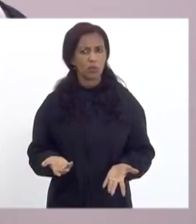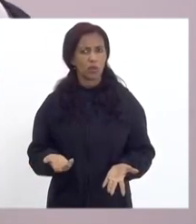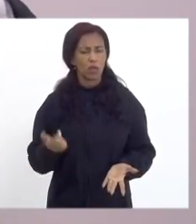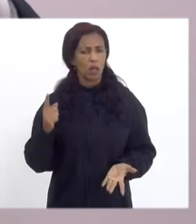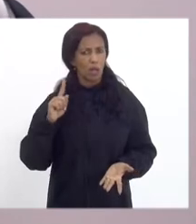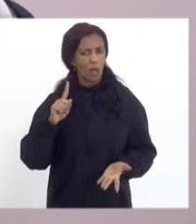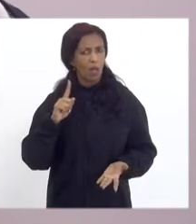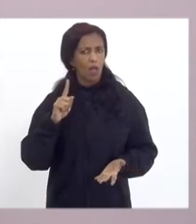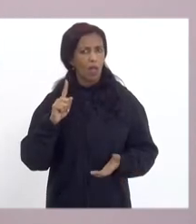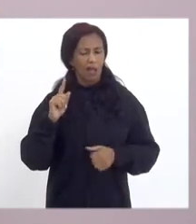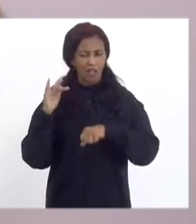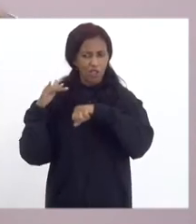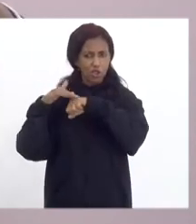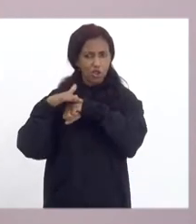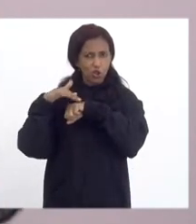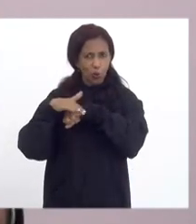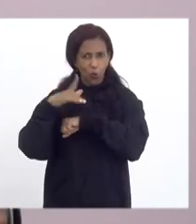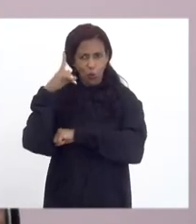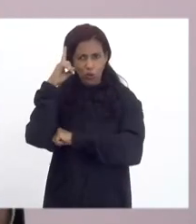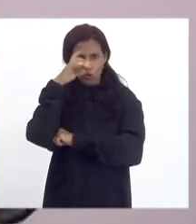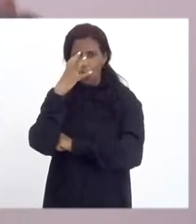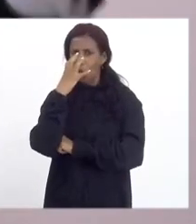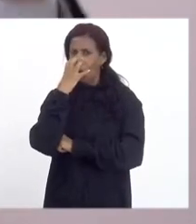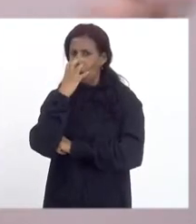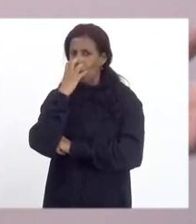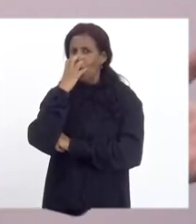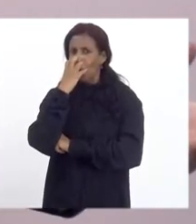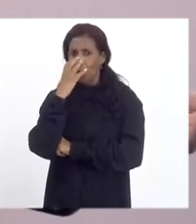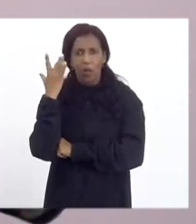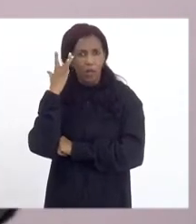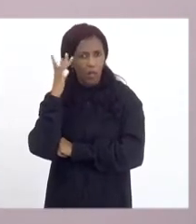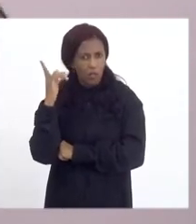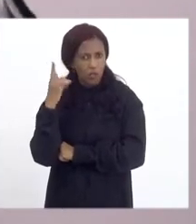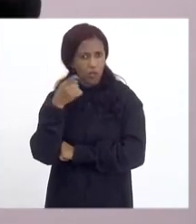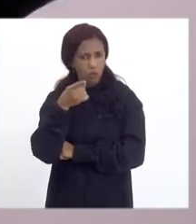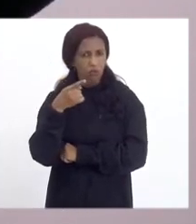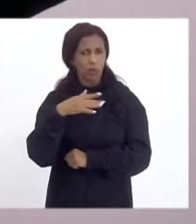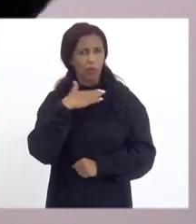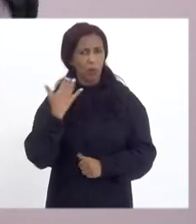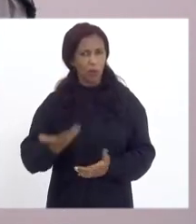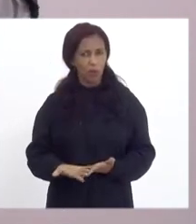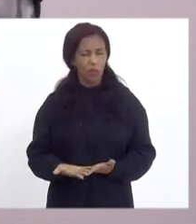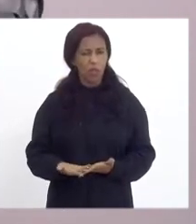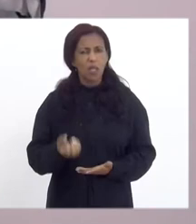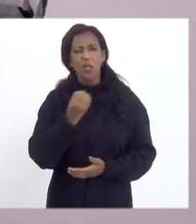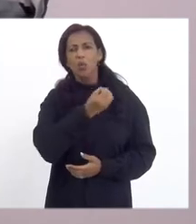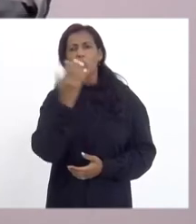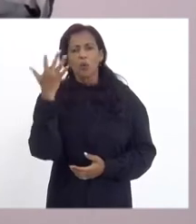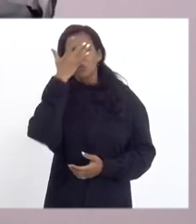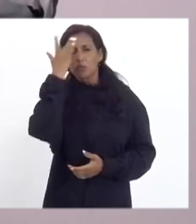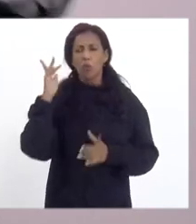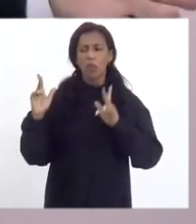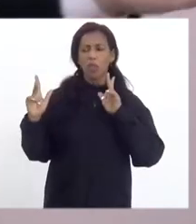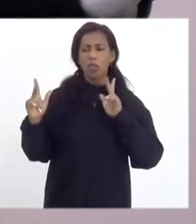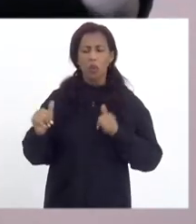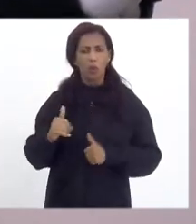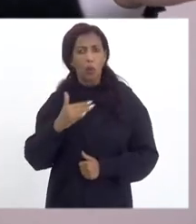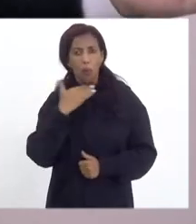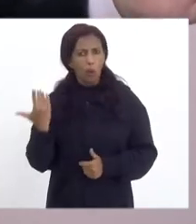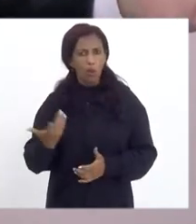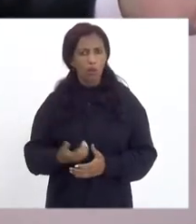noite tenebrosa, com respirador sem, e achando que vai morrer? E quantos, como eu,